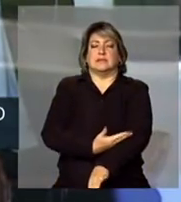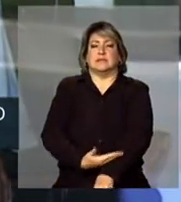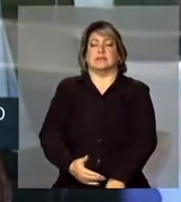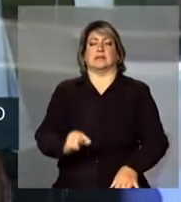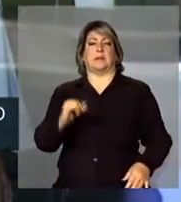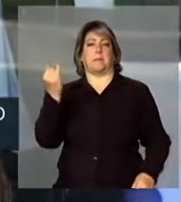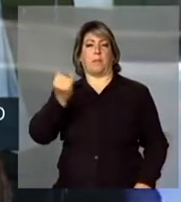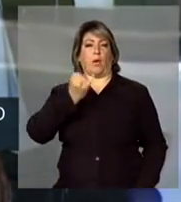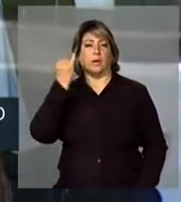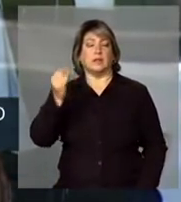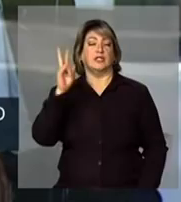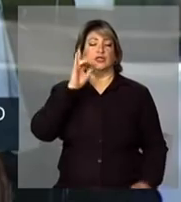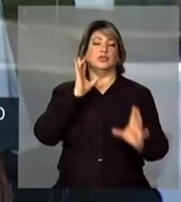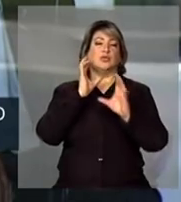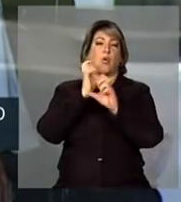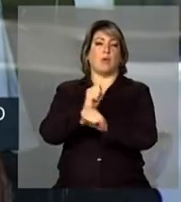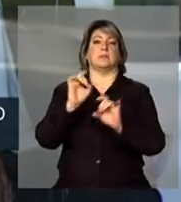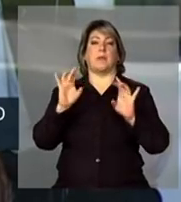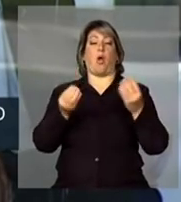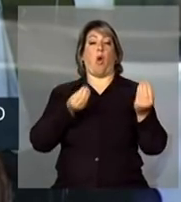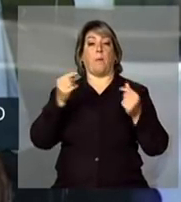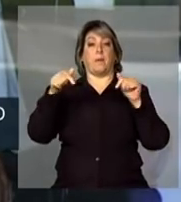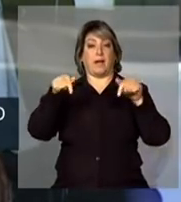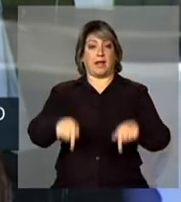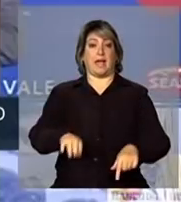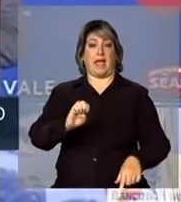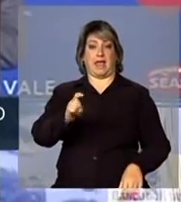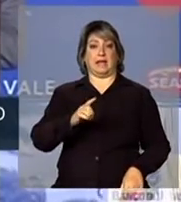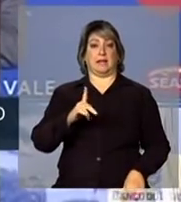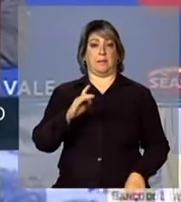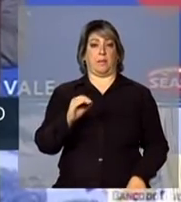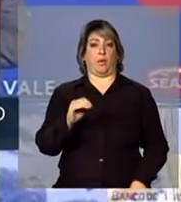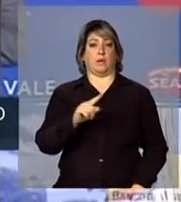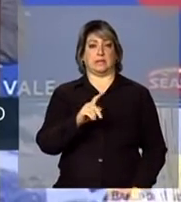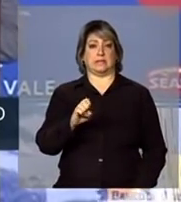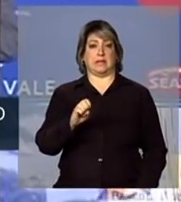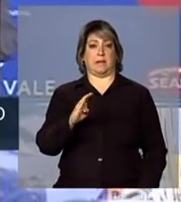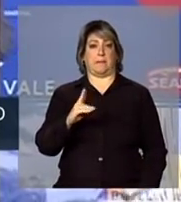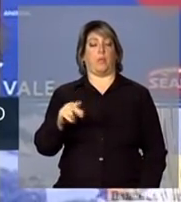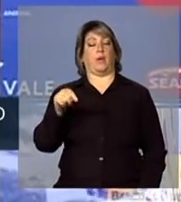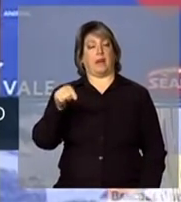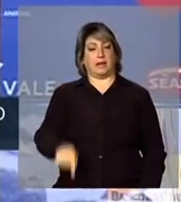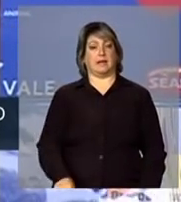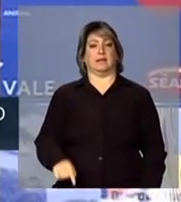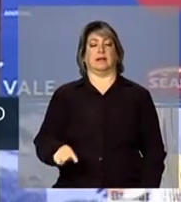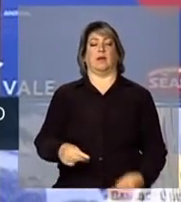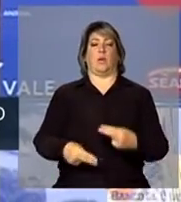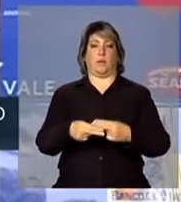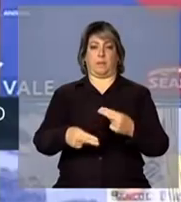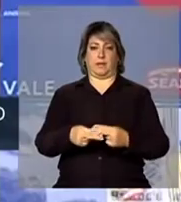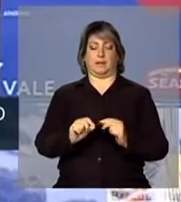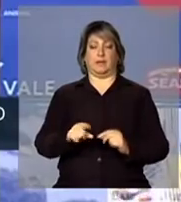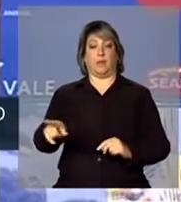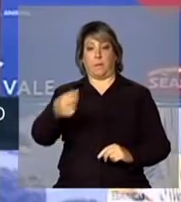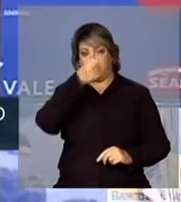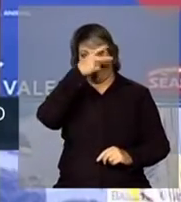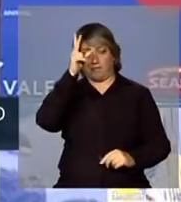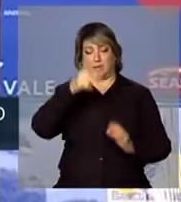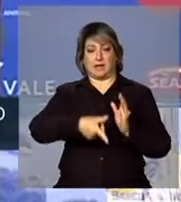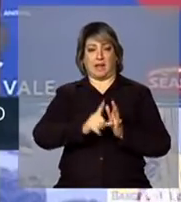tão histórica e especial como a Expo Zebu aqui em Uberaba. O prefeito Paulo Piau mencionava há pouco o filme